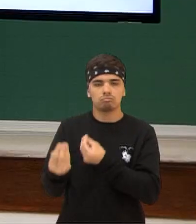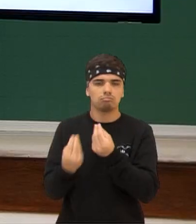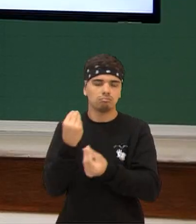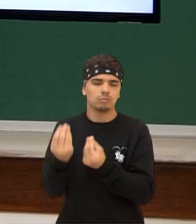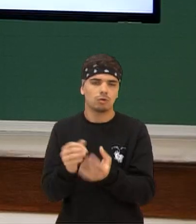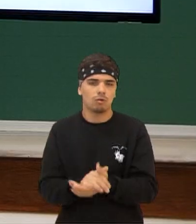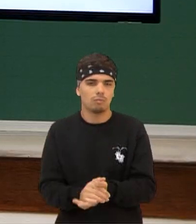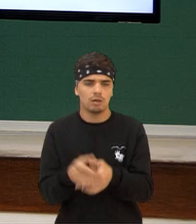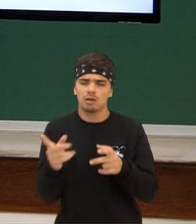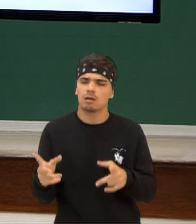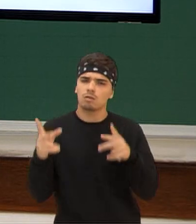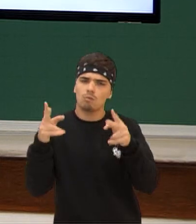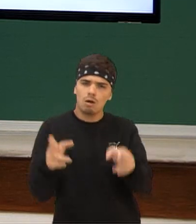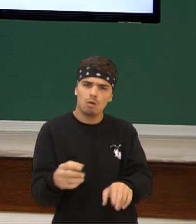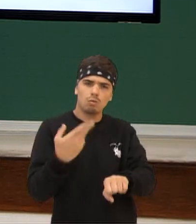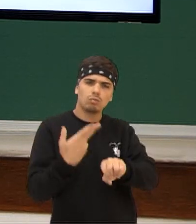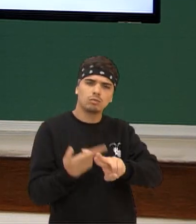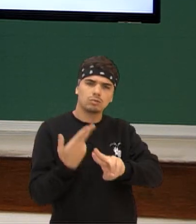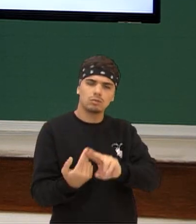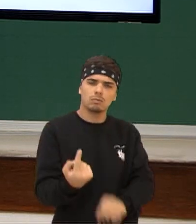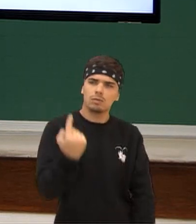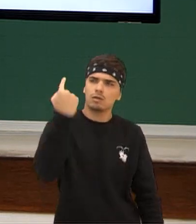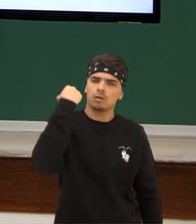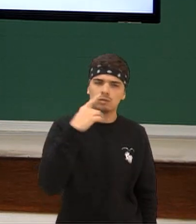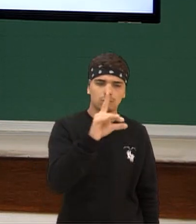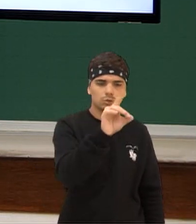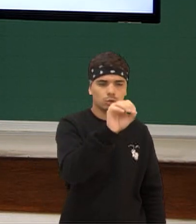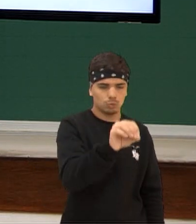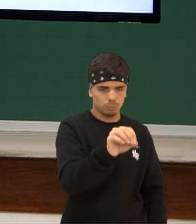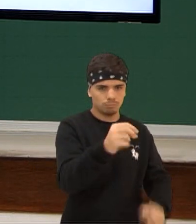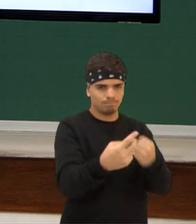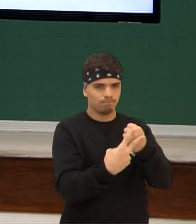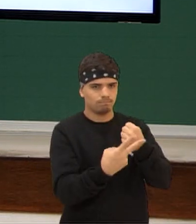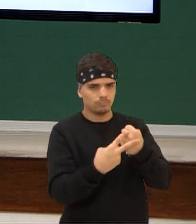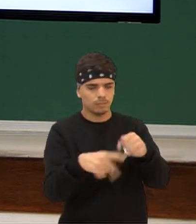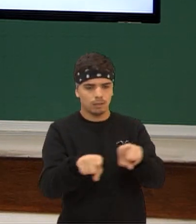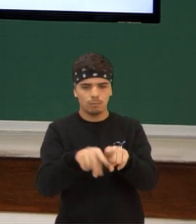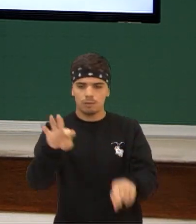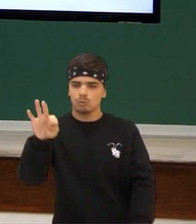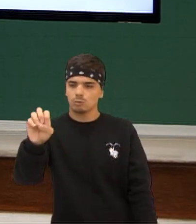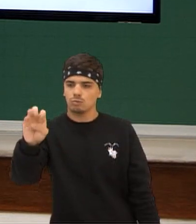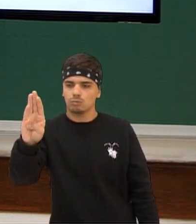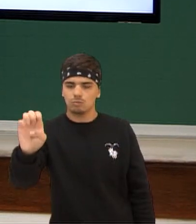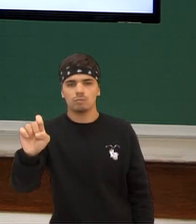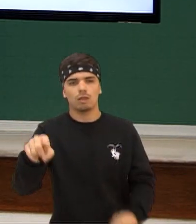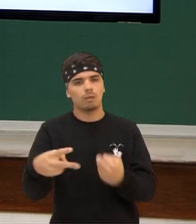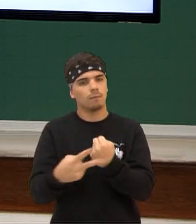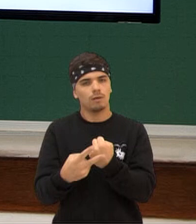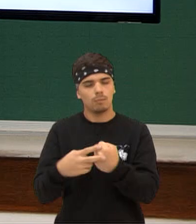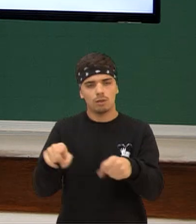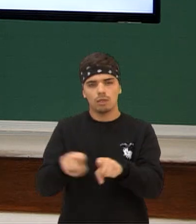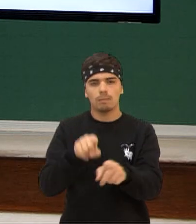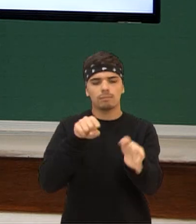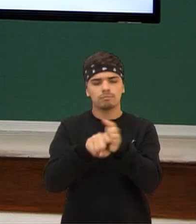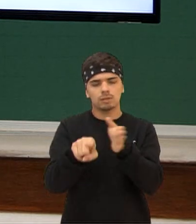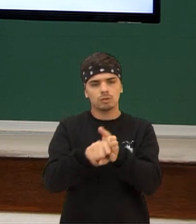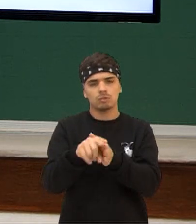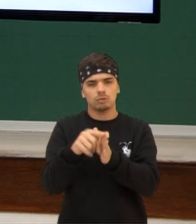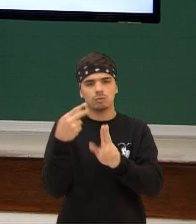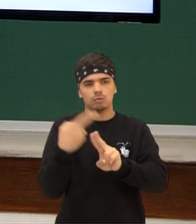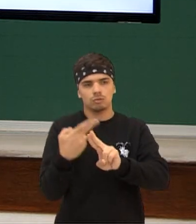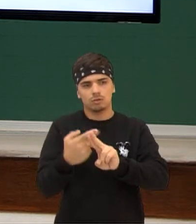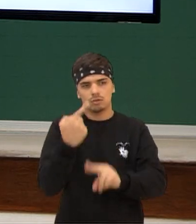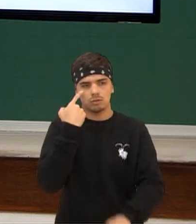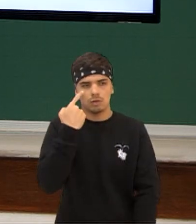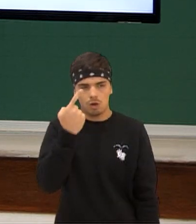gente a mesma forma que eu usava com o verbo do quando eu tenho o verbo to be fiz Pergunta logo o